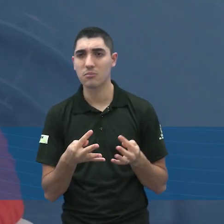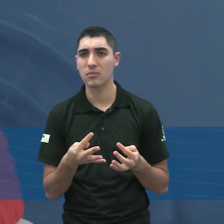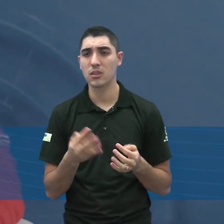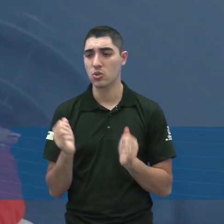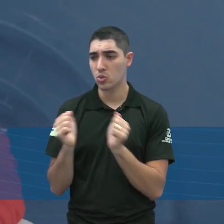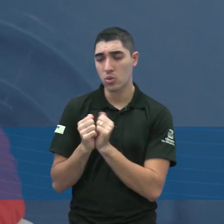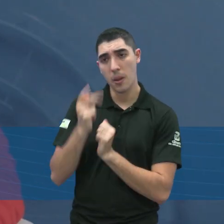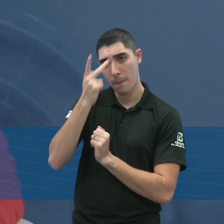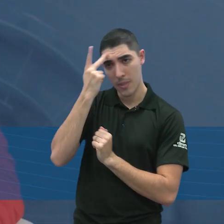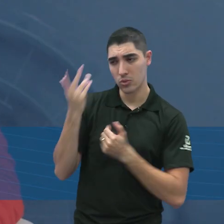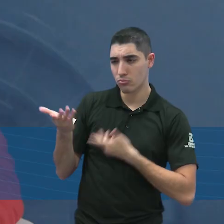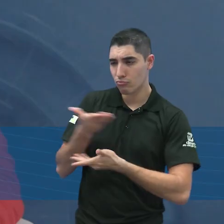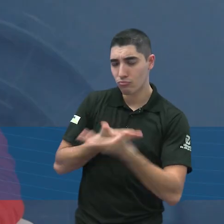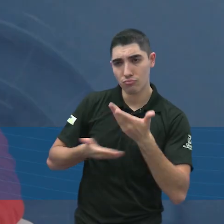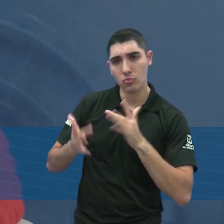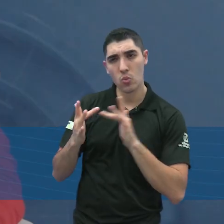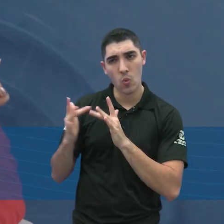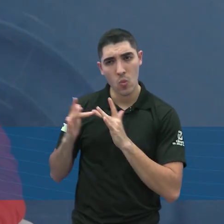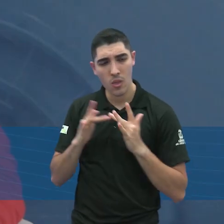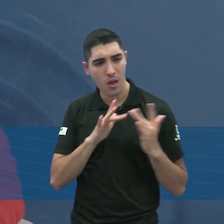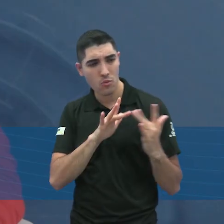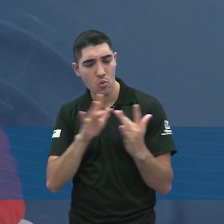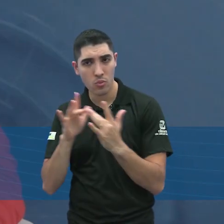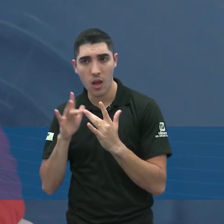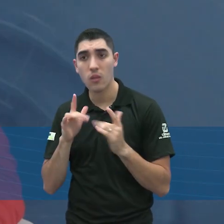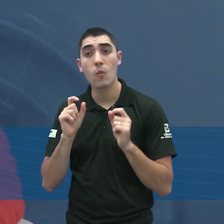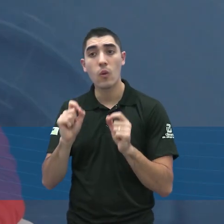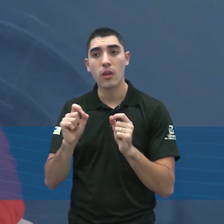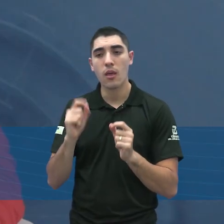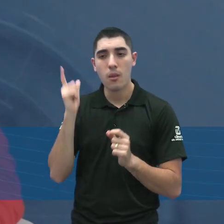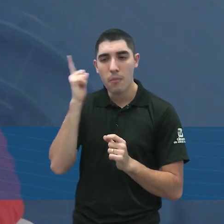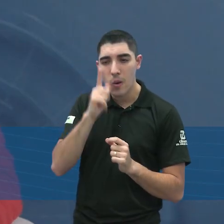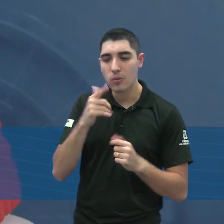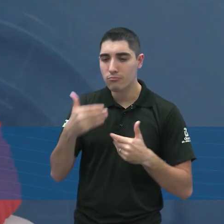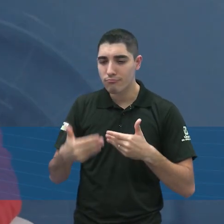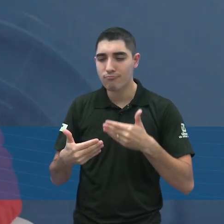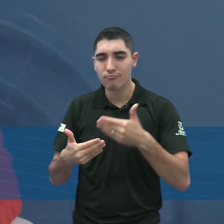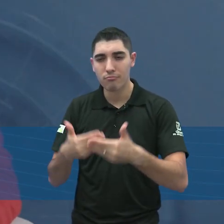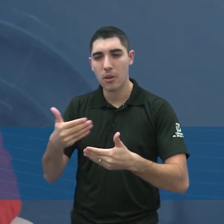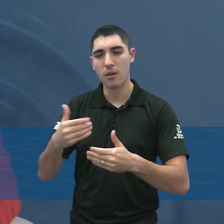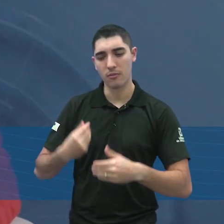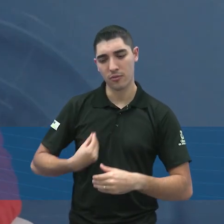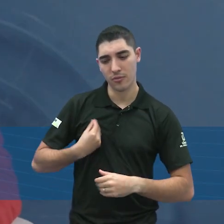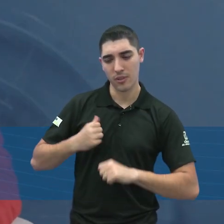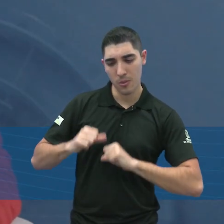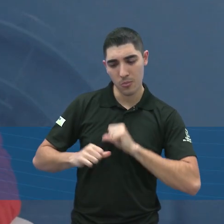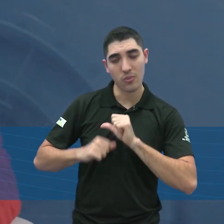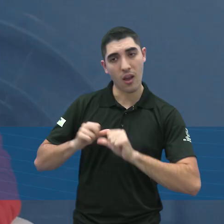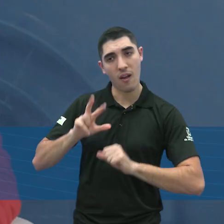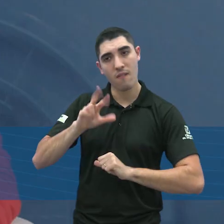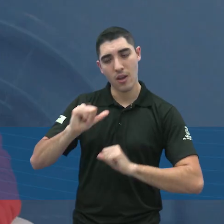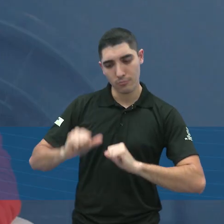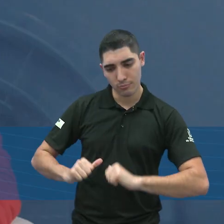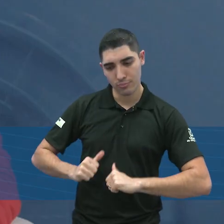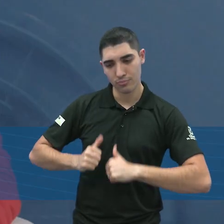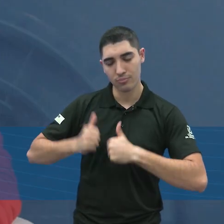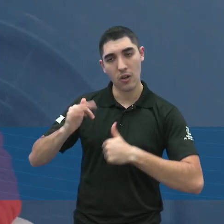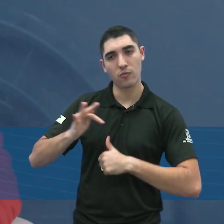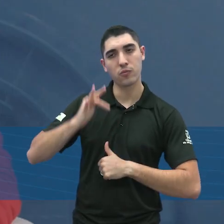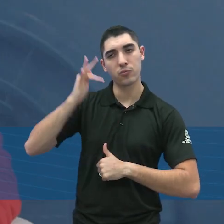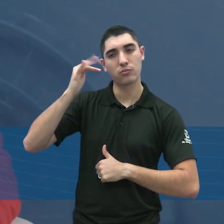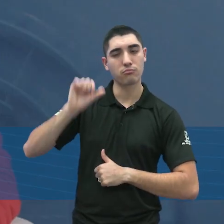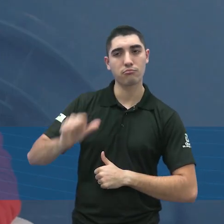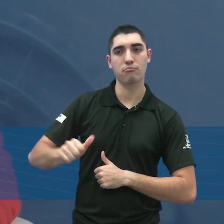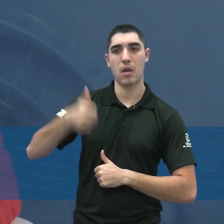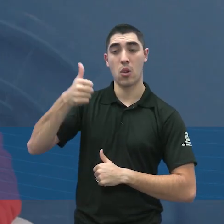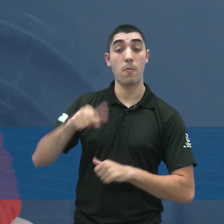com as pessoas que a gente tem contato, a gente pode plantar pequenas sementinhas ali de mudança, que isso com certeza vai refletir lá na frente.